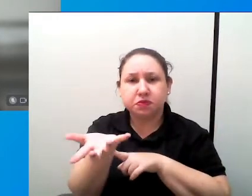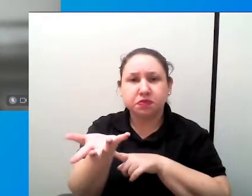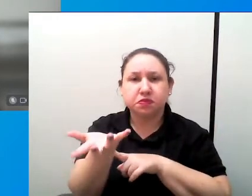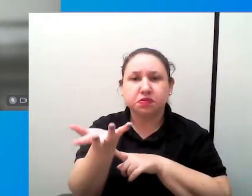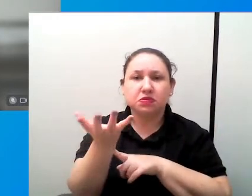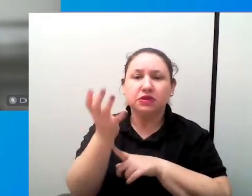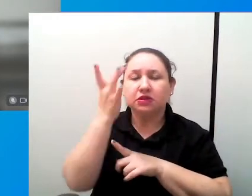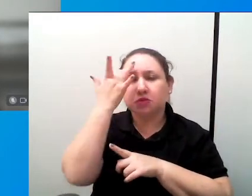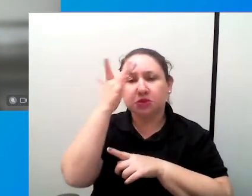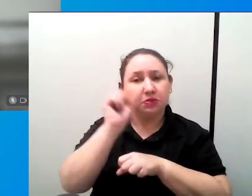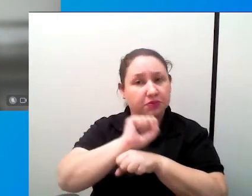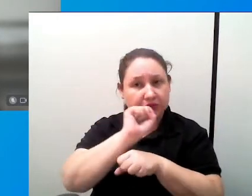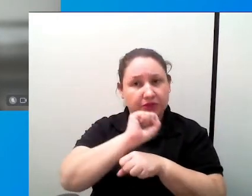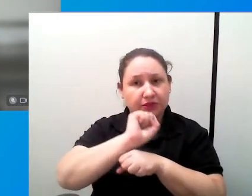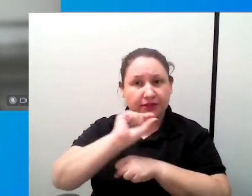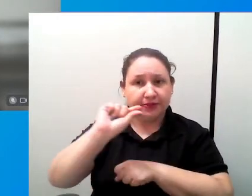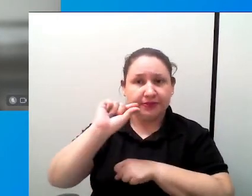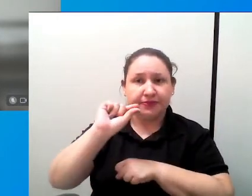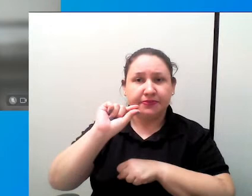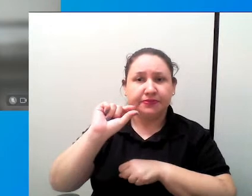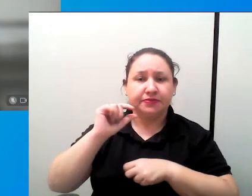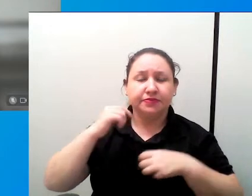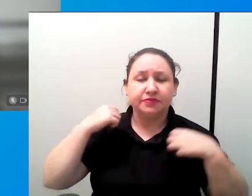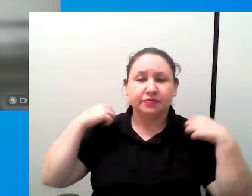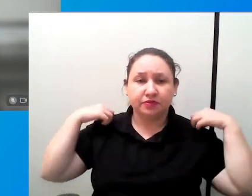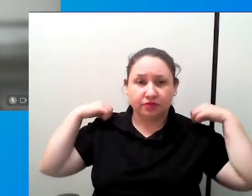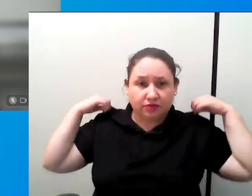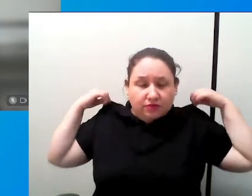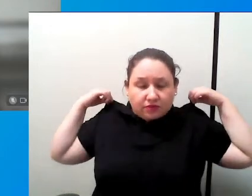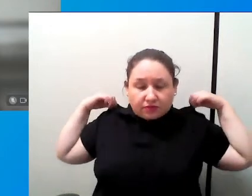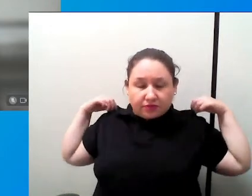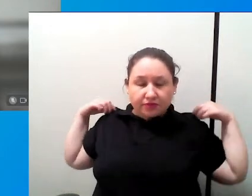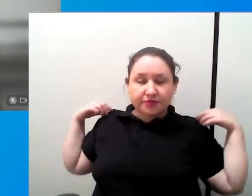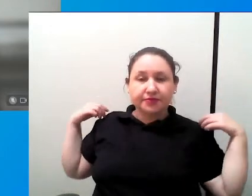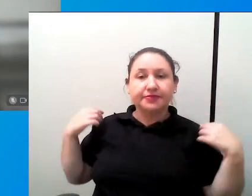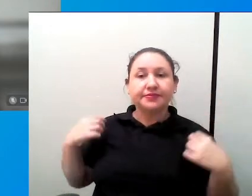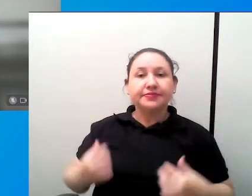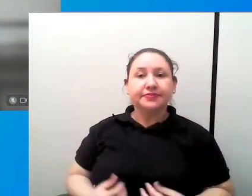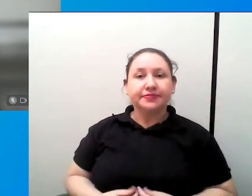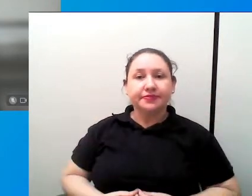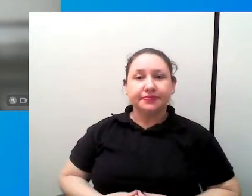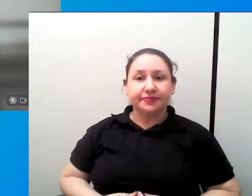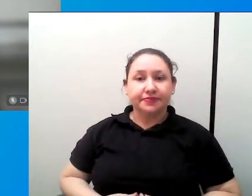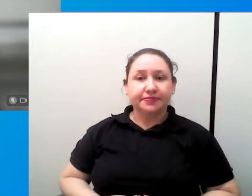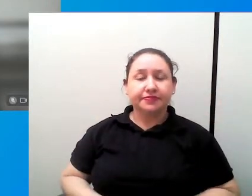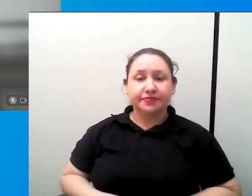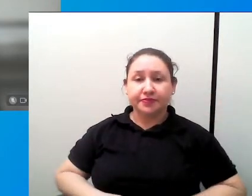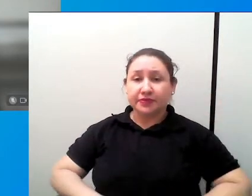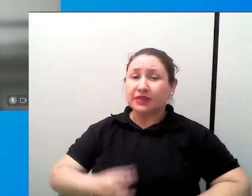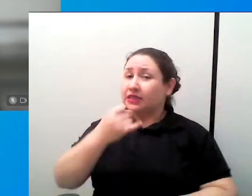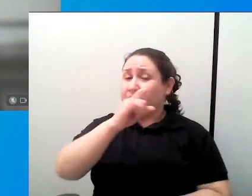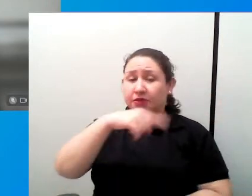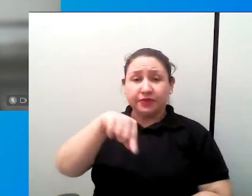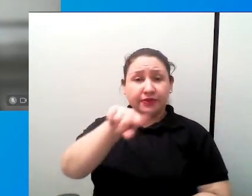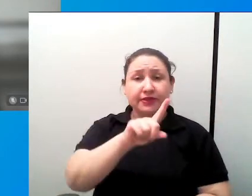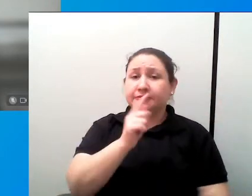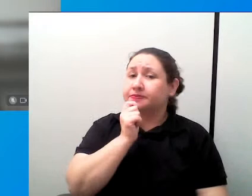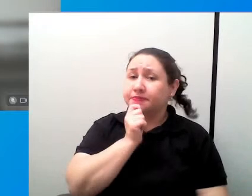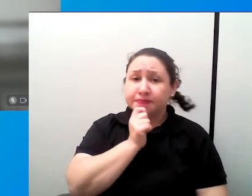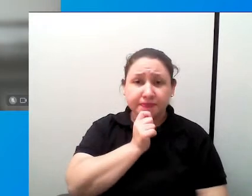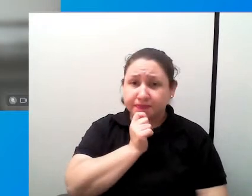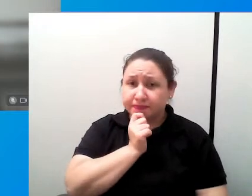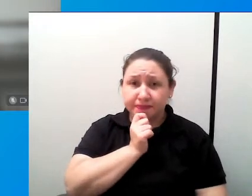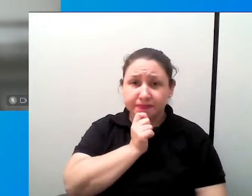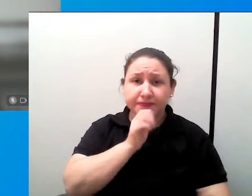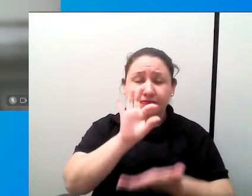Aguardar um pouquinho. Para lembrar vocês, né, que estão aí no canal do YouTube, que ainda não fizeram a sua inscrição no evento, realize